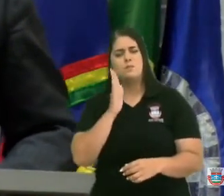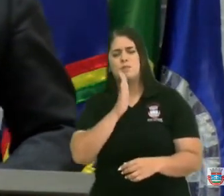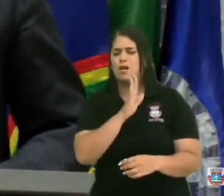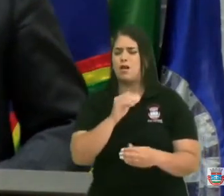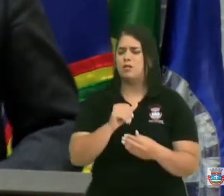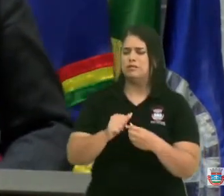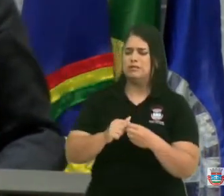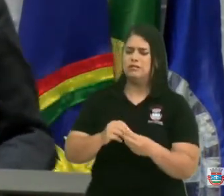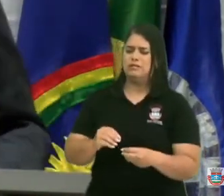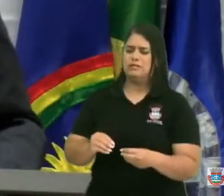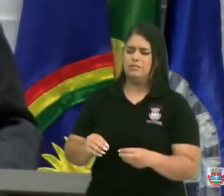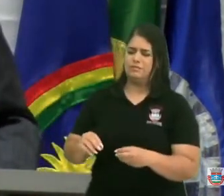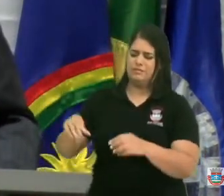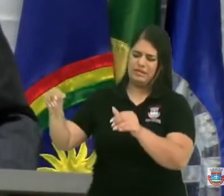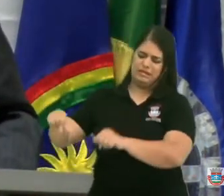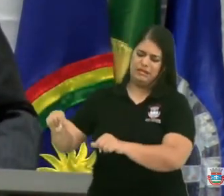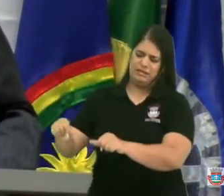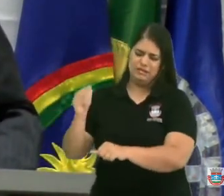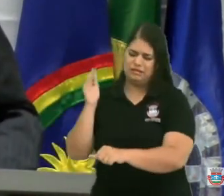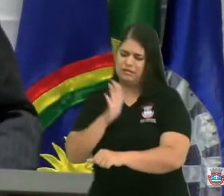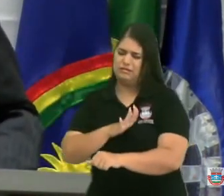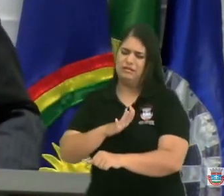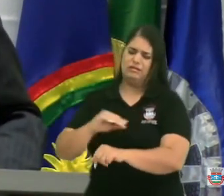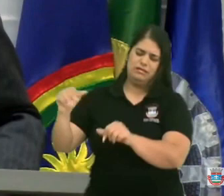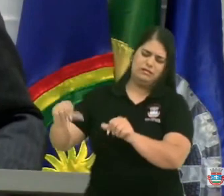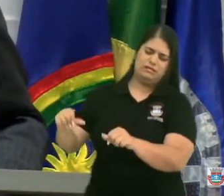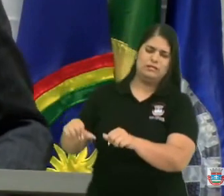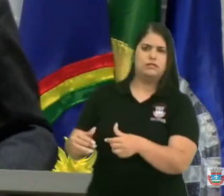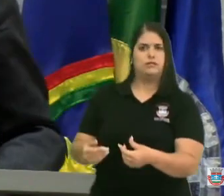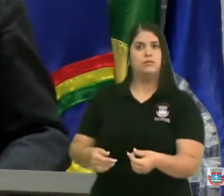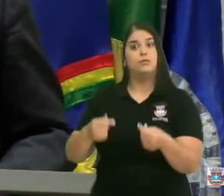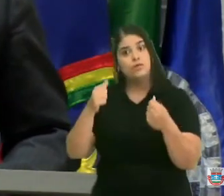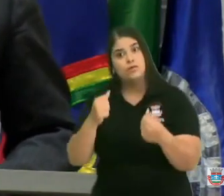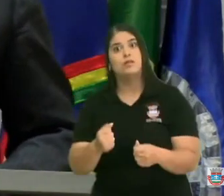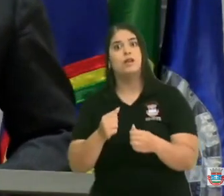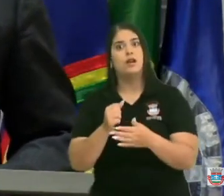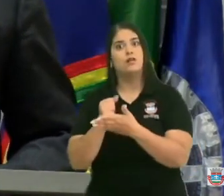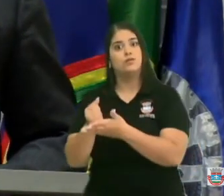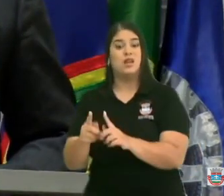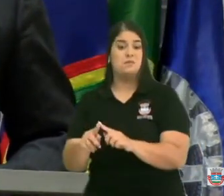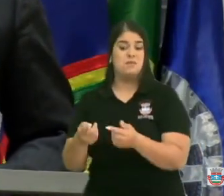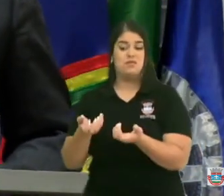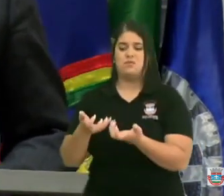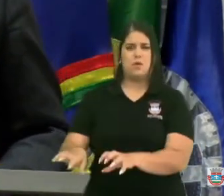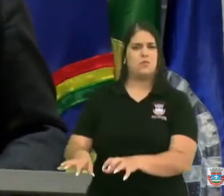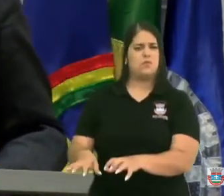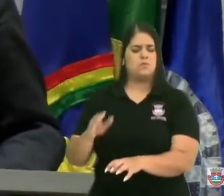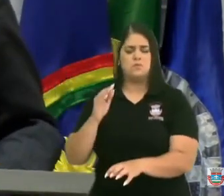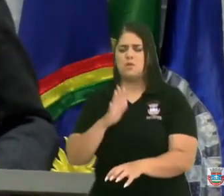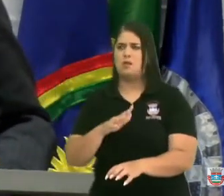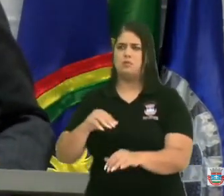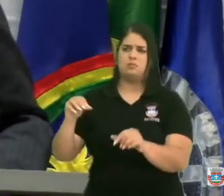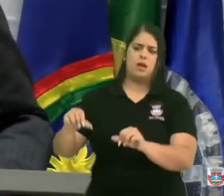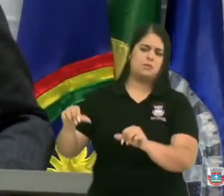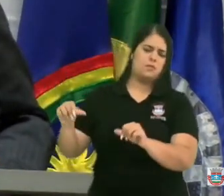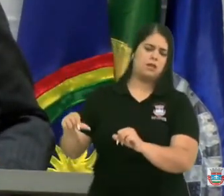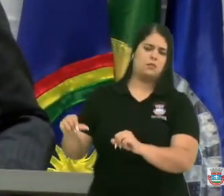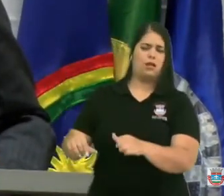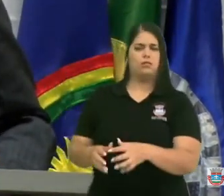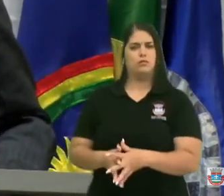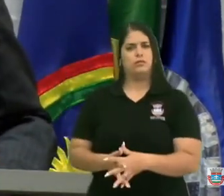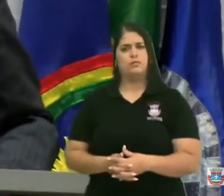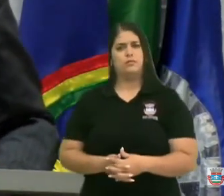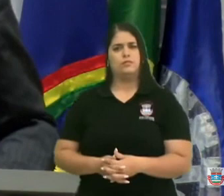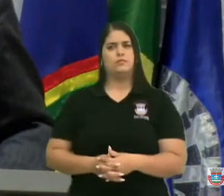do Espírito Santo, quando se podia resolver o problema do povo do Espírito Santo, no que diz respeito ao abastecimento de água.